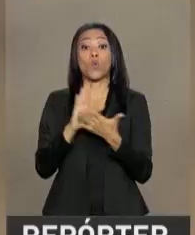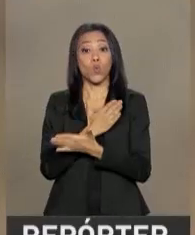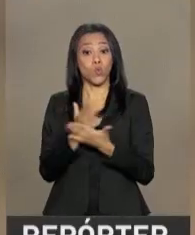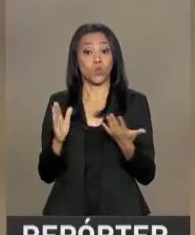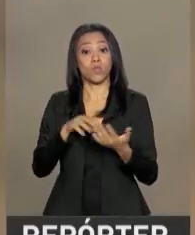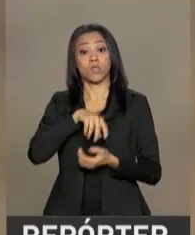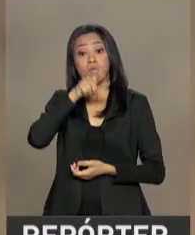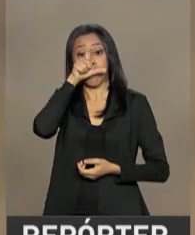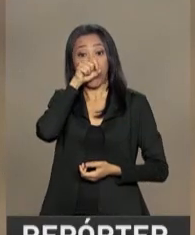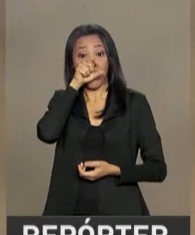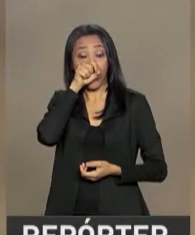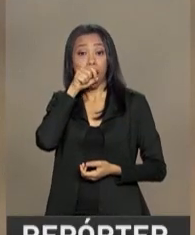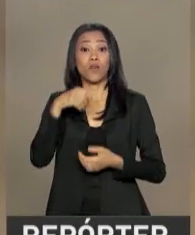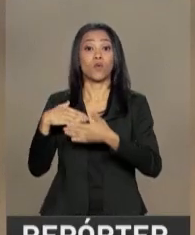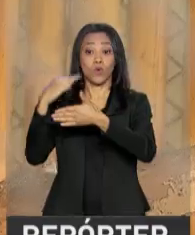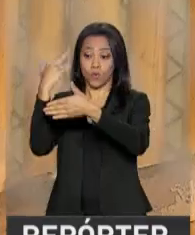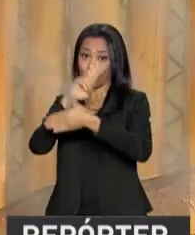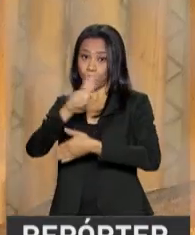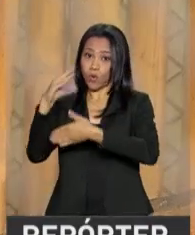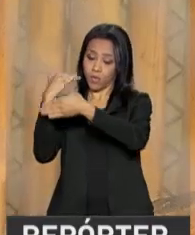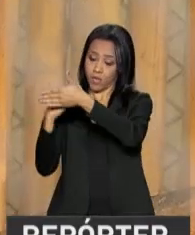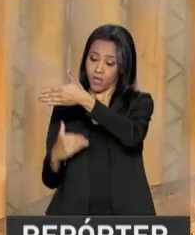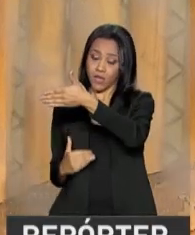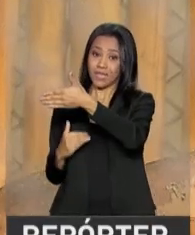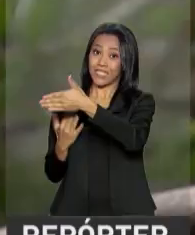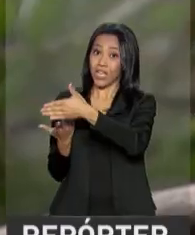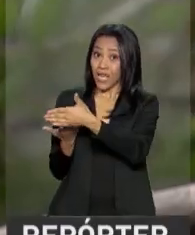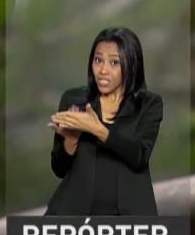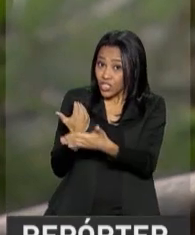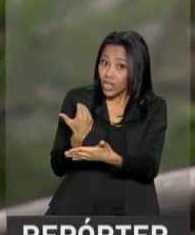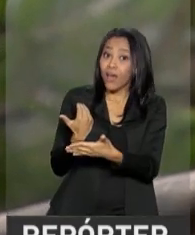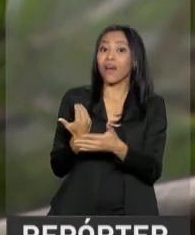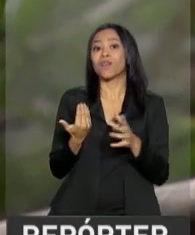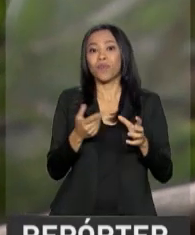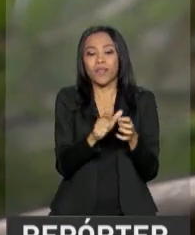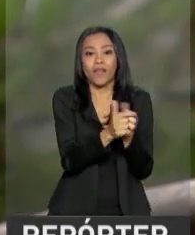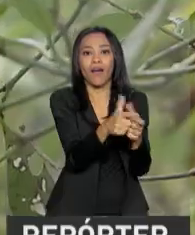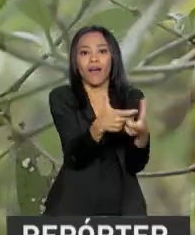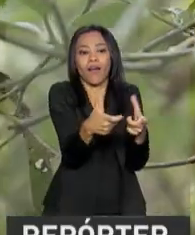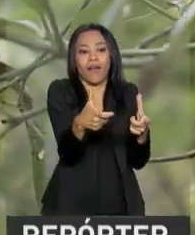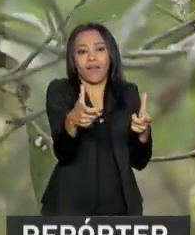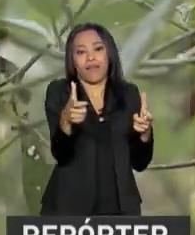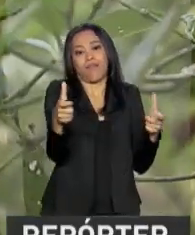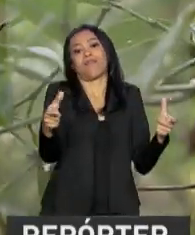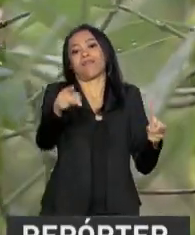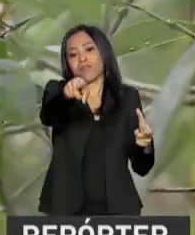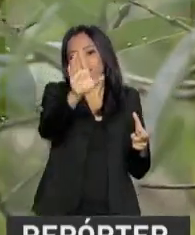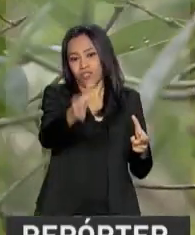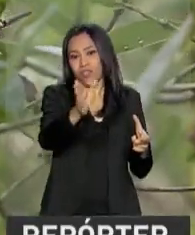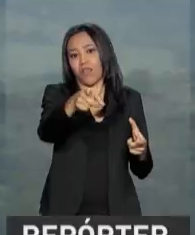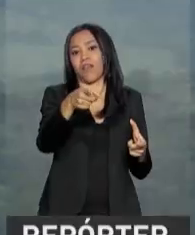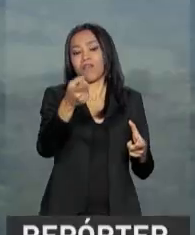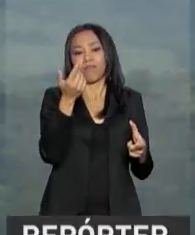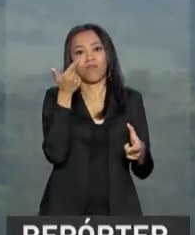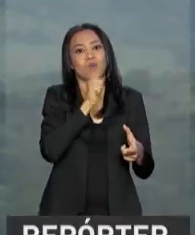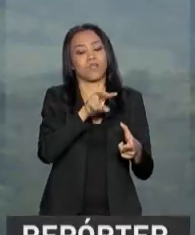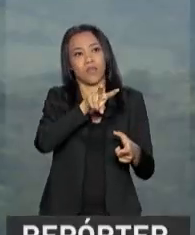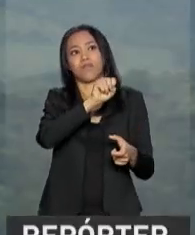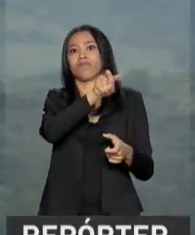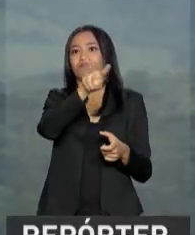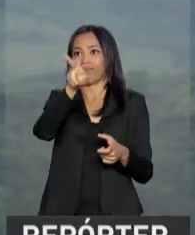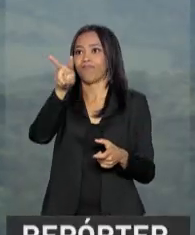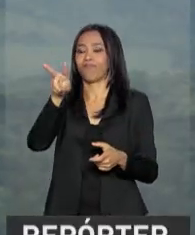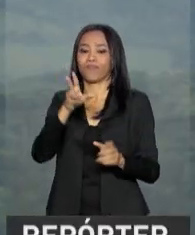saíram da lista de extinção e lentamente voltam a aparecer em diferentes biomas como a mata